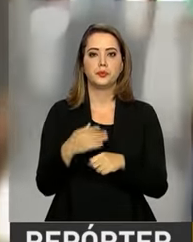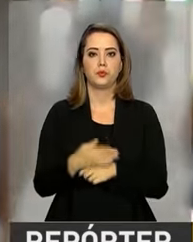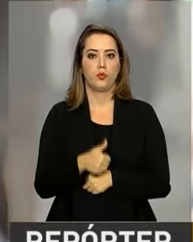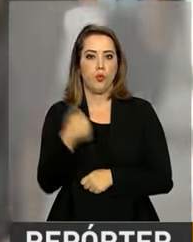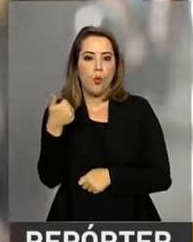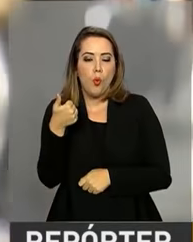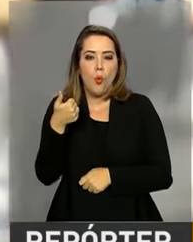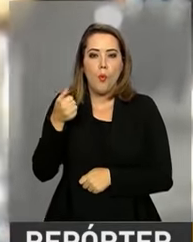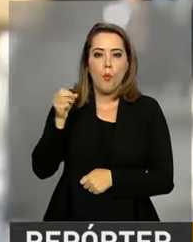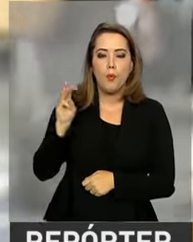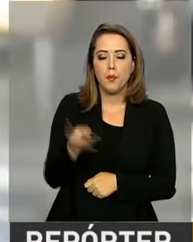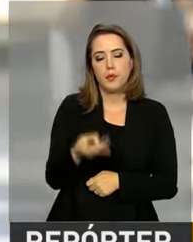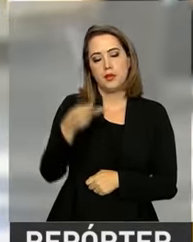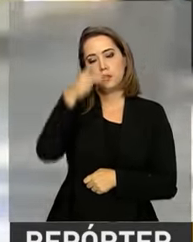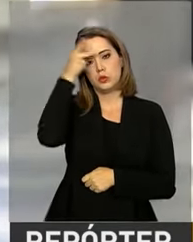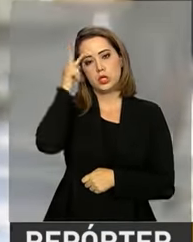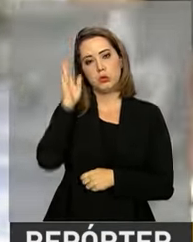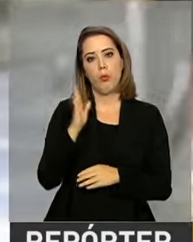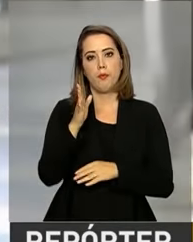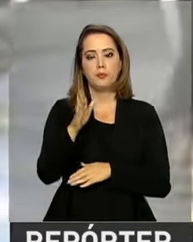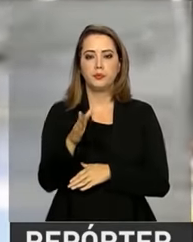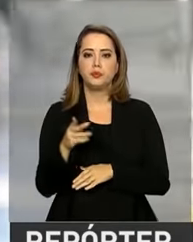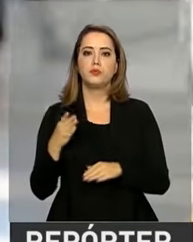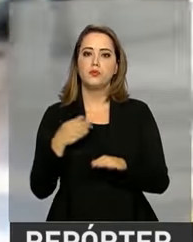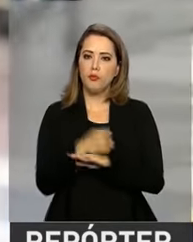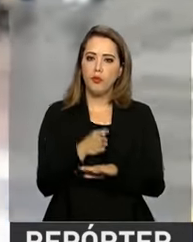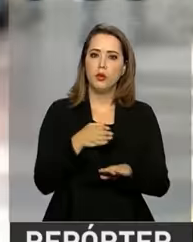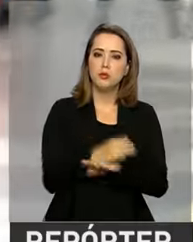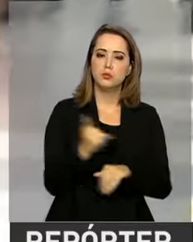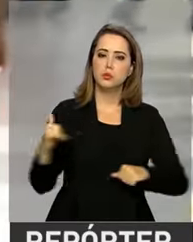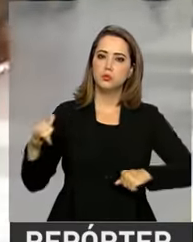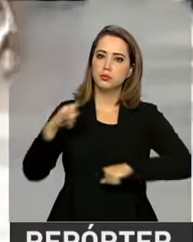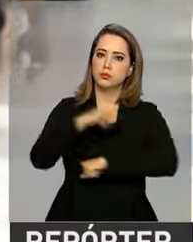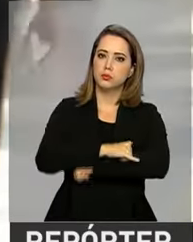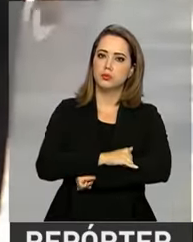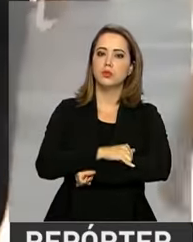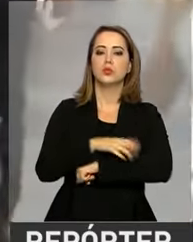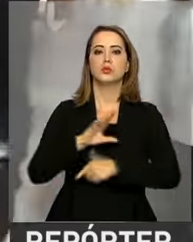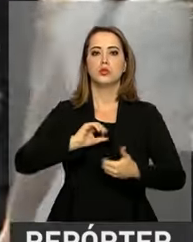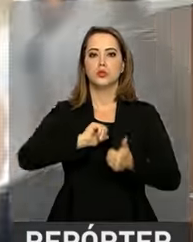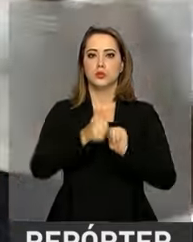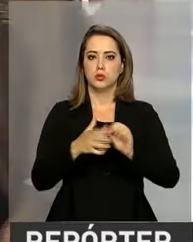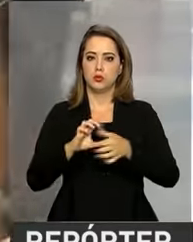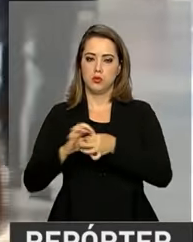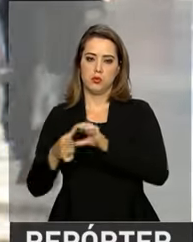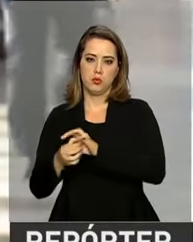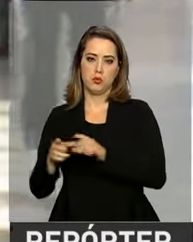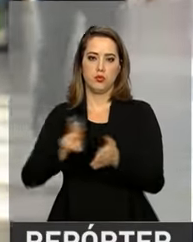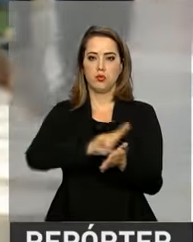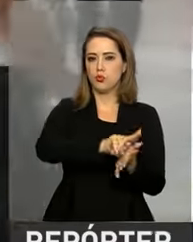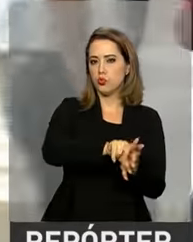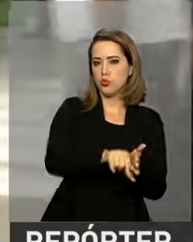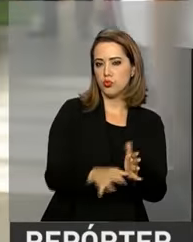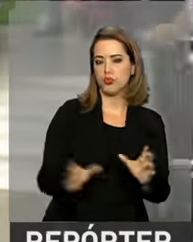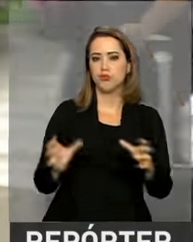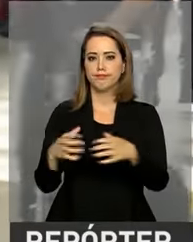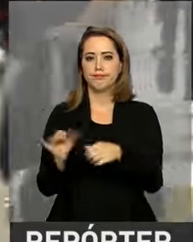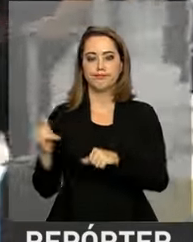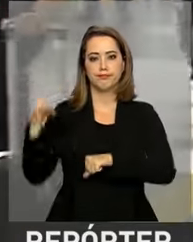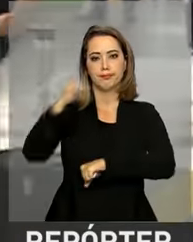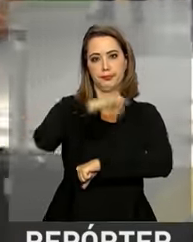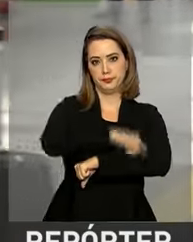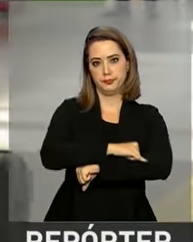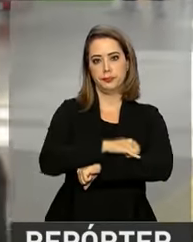pelos 9 principais aeroportos durante os Jogos Olímpicos e Paralímpicos. Além do Galeão e Santos Dumont, no Rio de